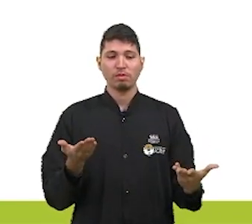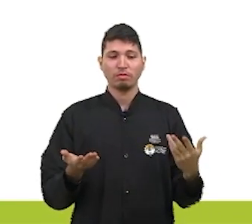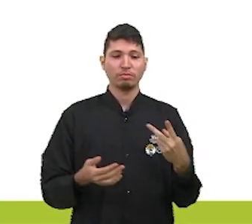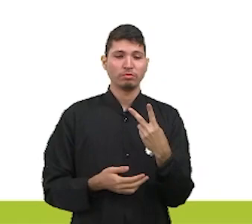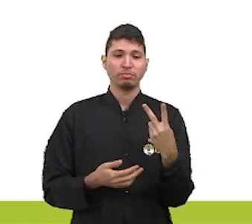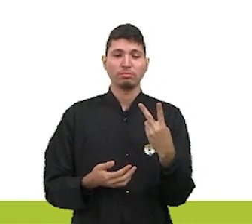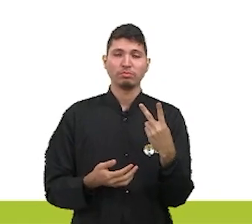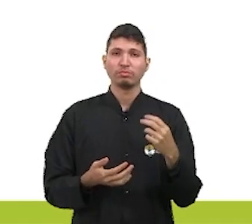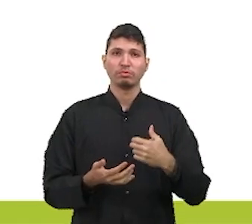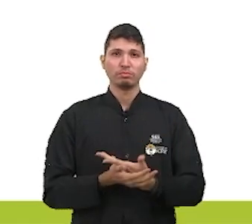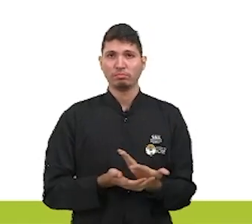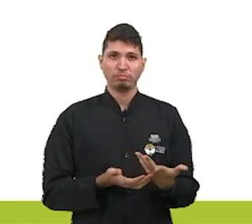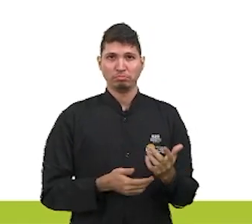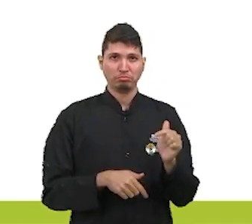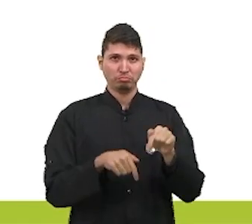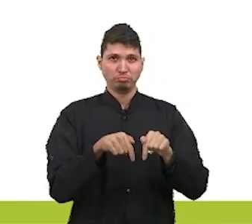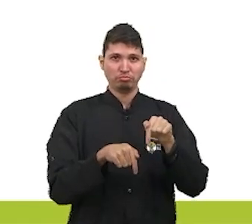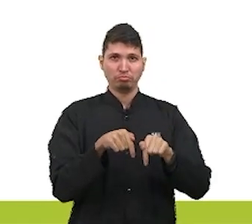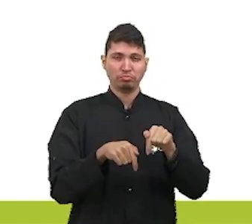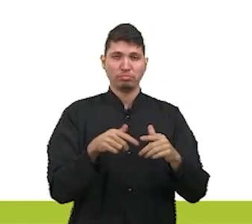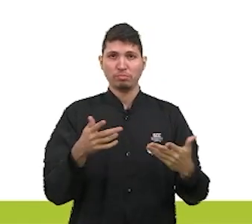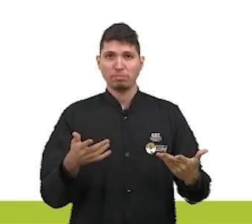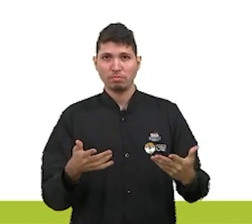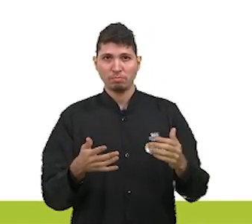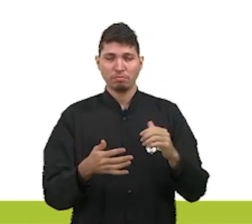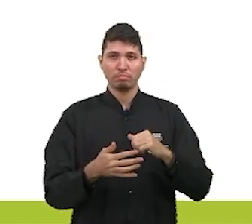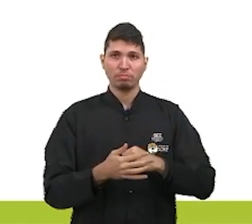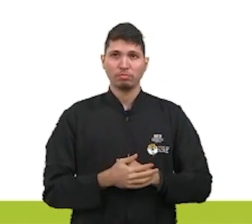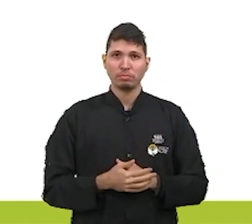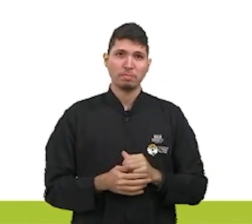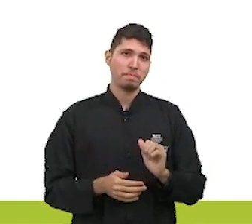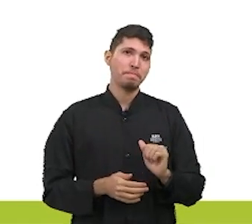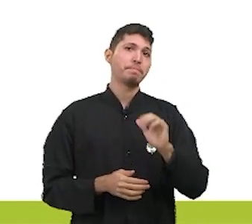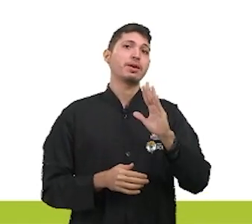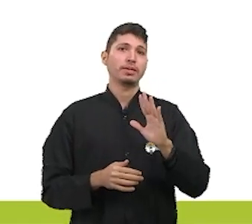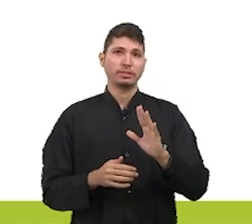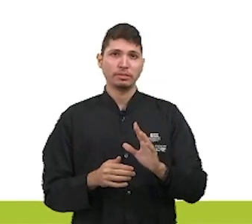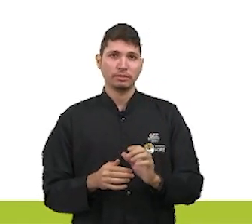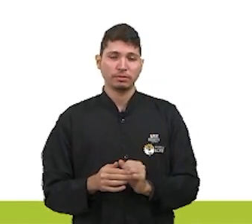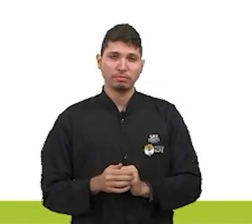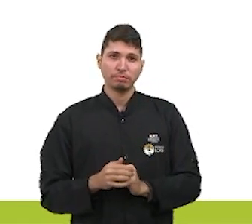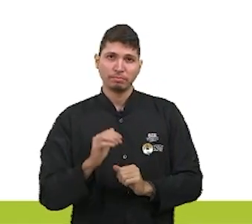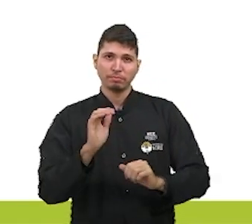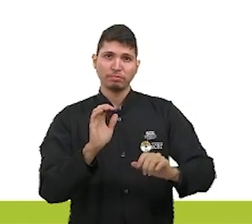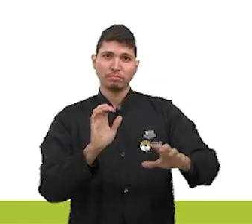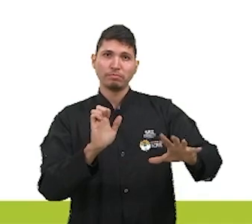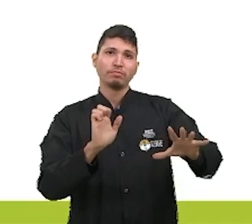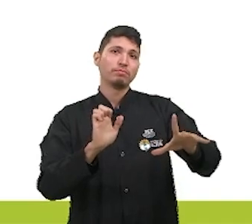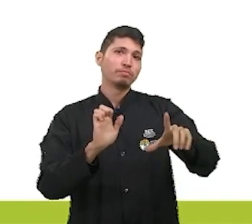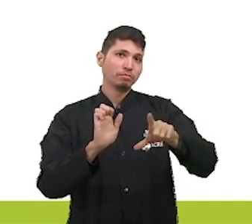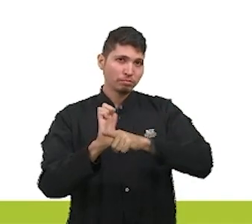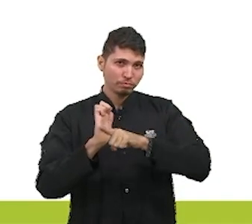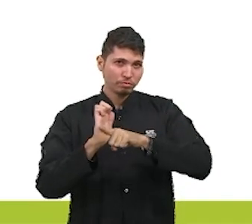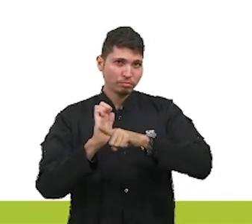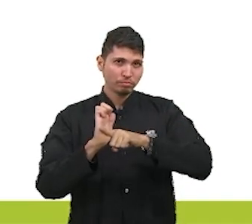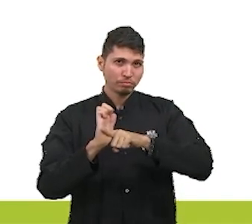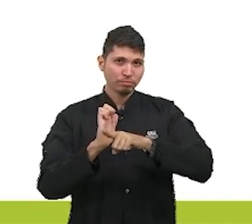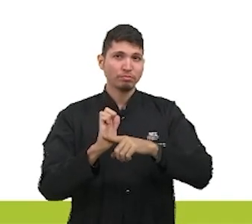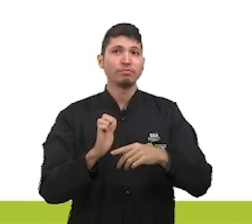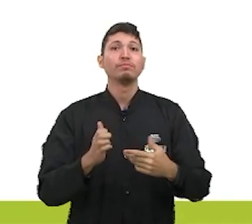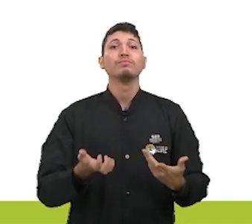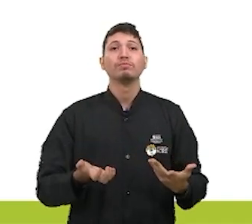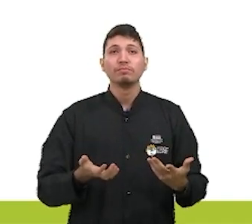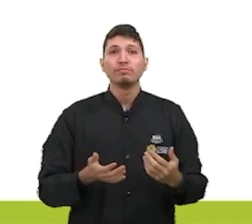químicos, dos dois átomos, na verdade, possui maior eletronegatividade? O cloro, lá naquele